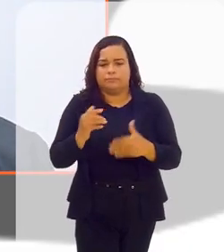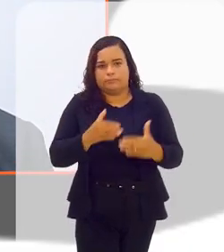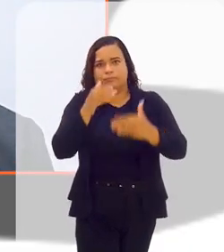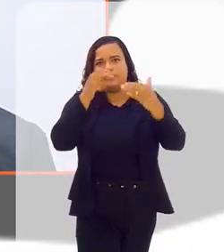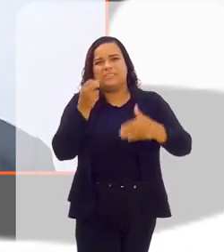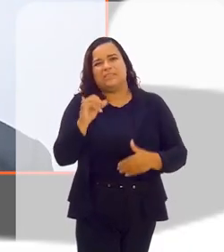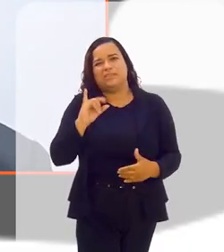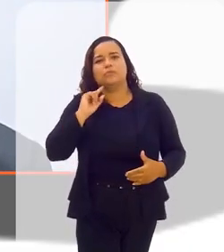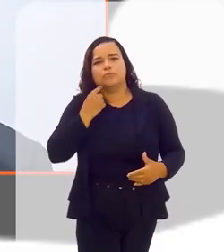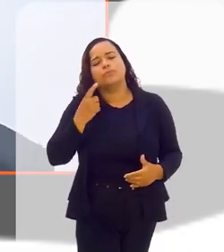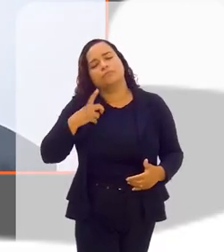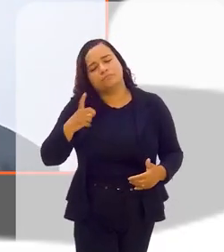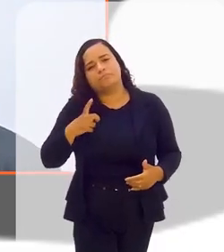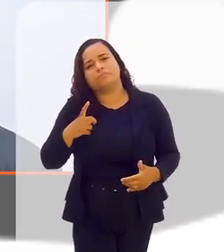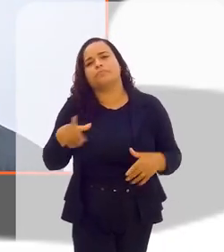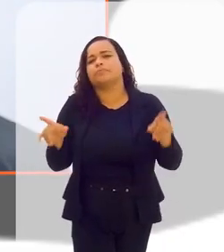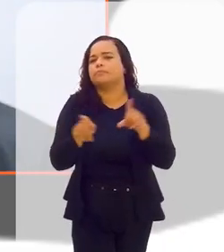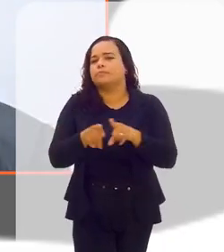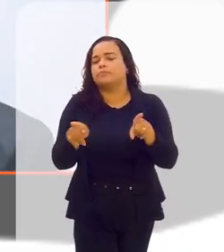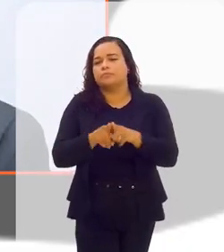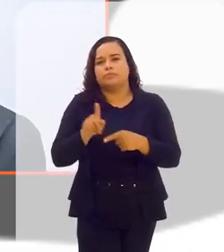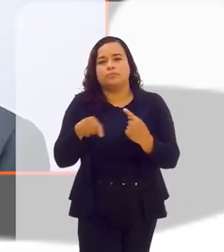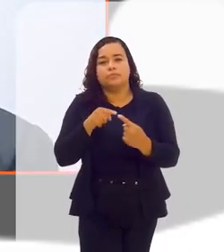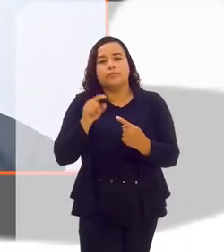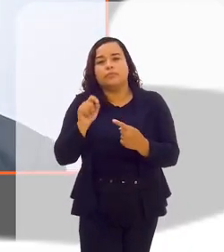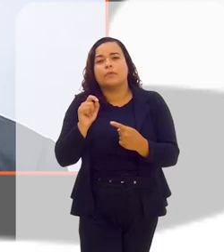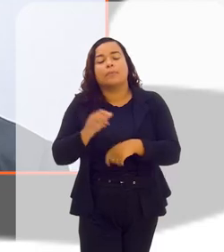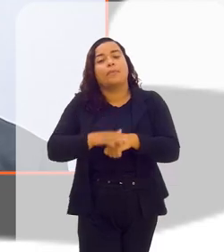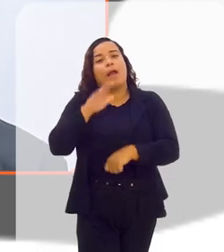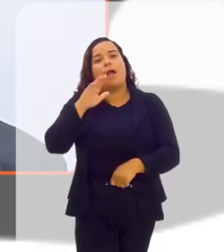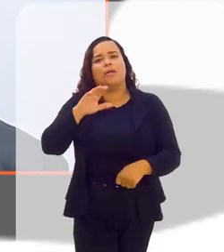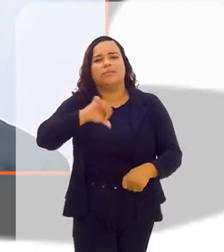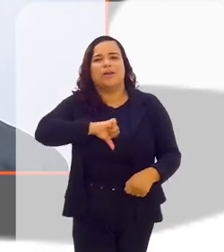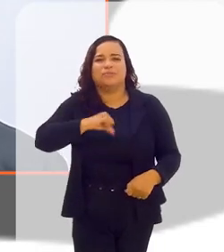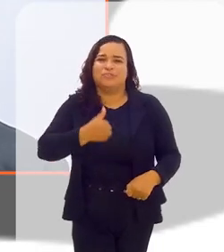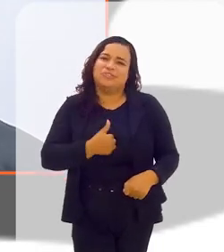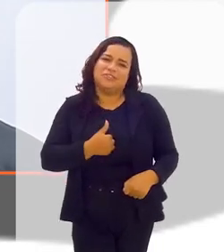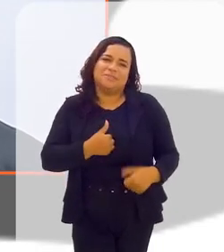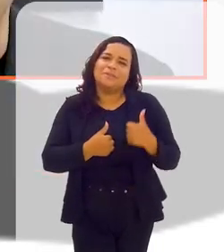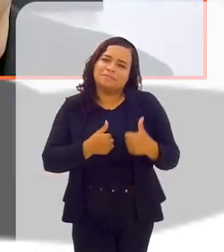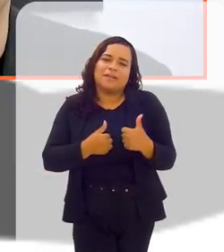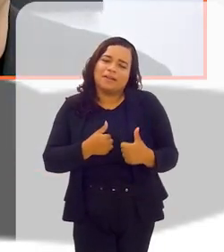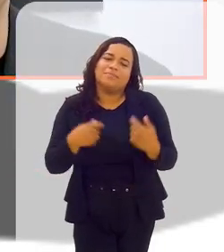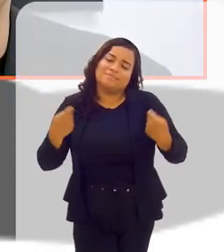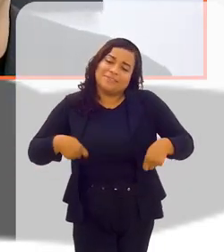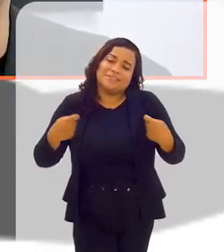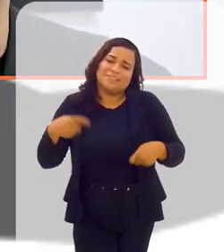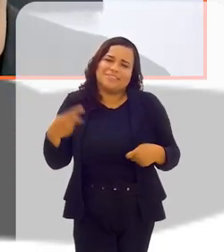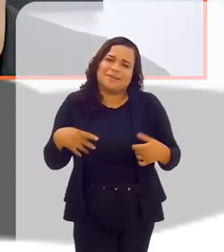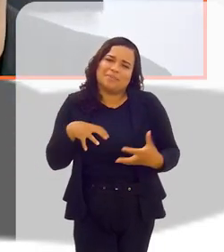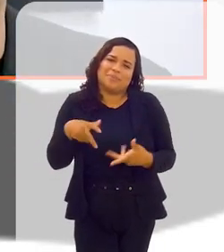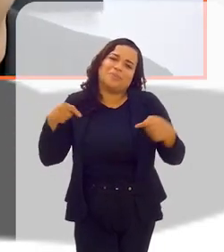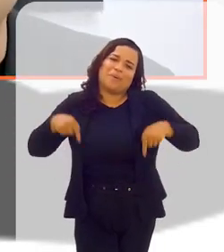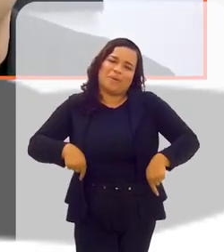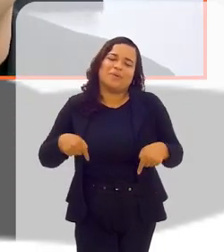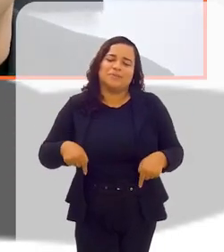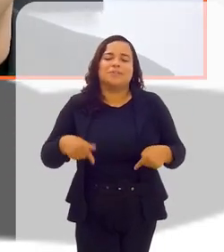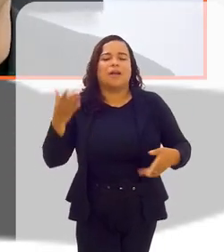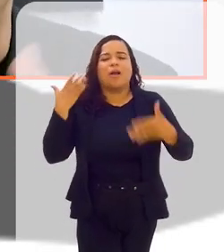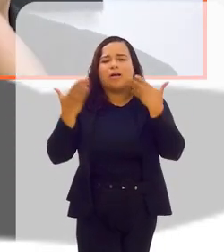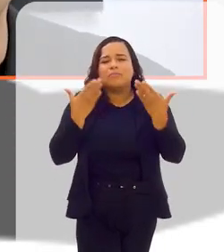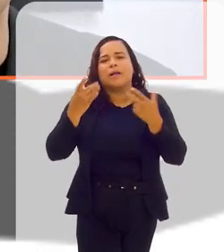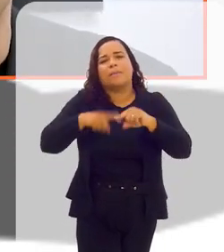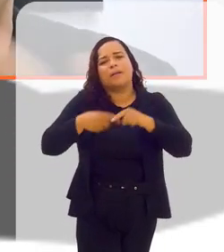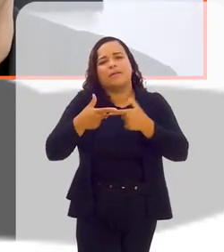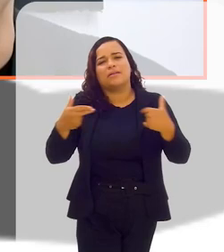são proliferadas pela falta de higiene, mas também visa o aumento da autoestima, tão necessária no mundo de hoje, através dos cosméticos, né,